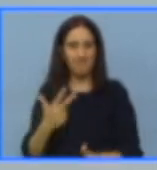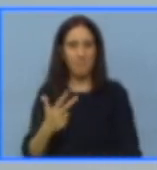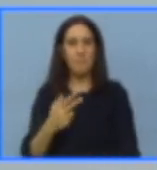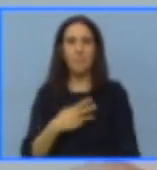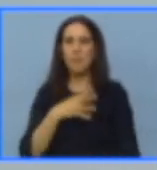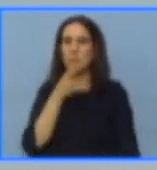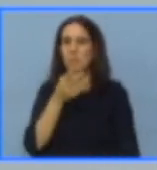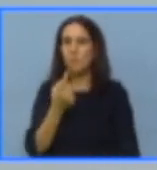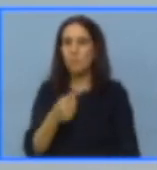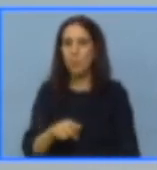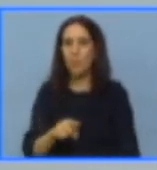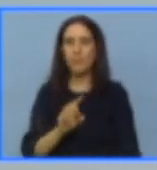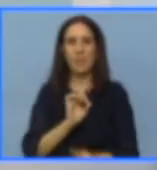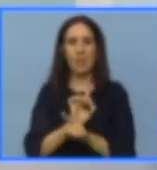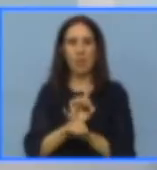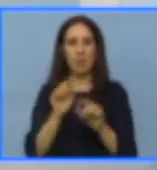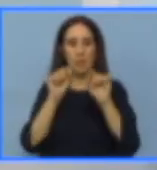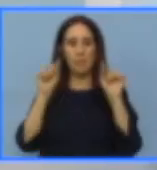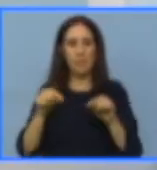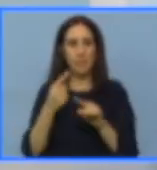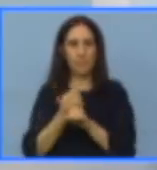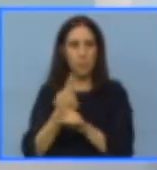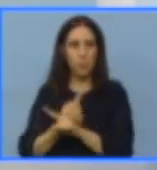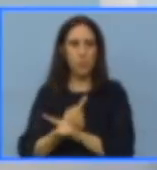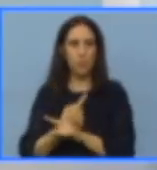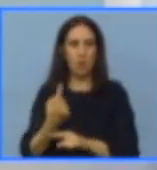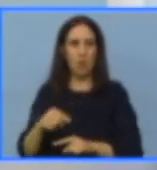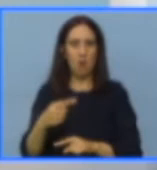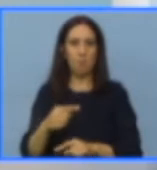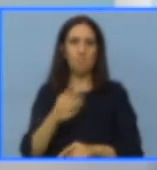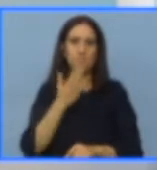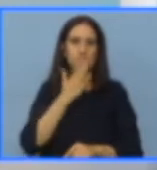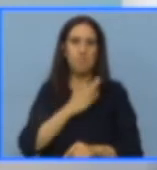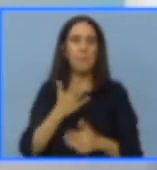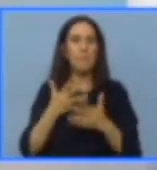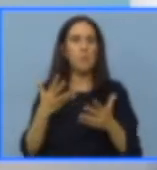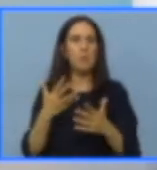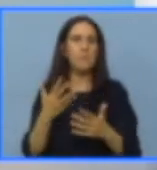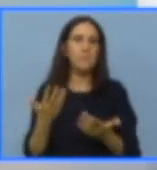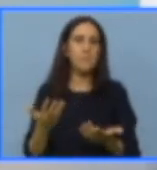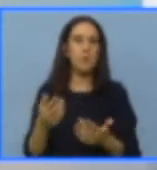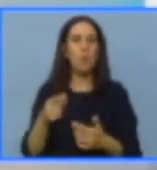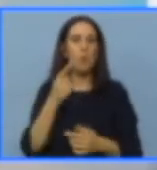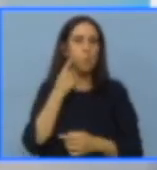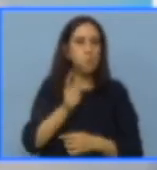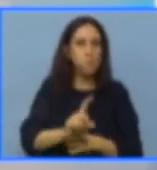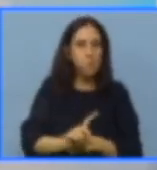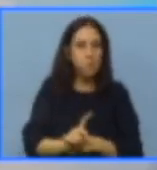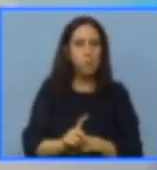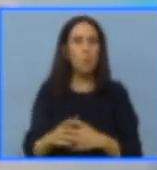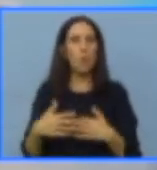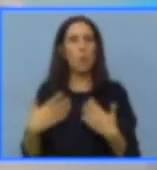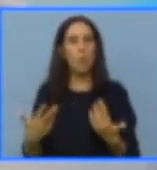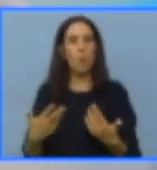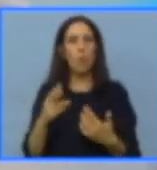que, entre as peças que temos o privilégio de ter, porque a maior parte delas são ou não conhecidas, ou mesmo de